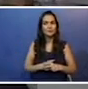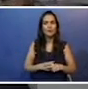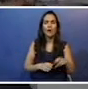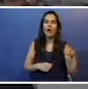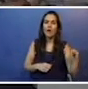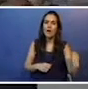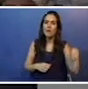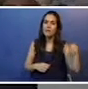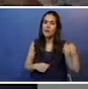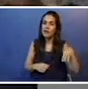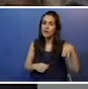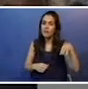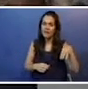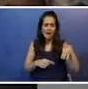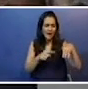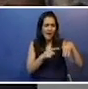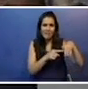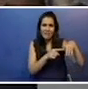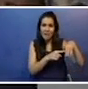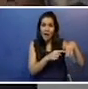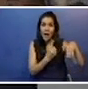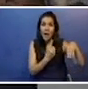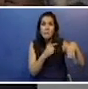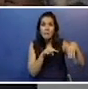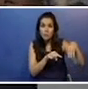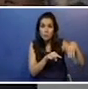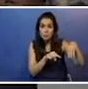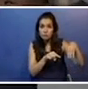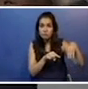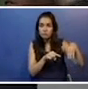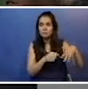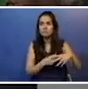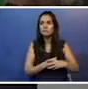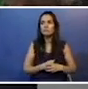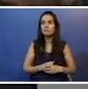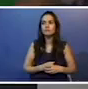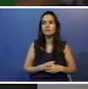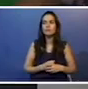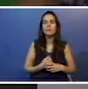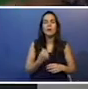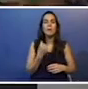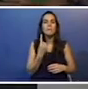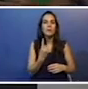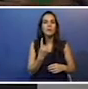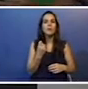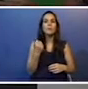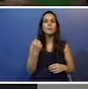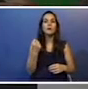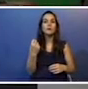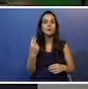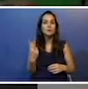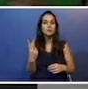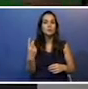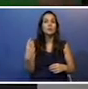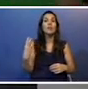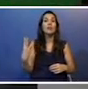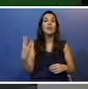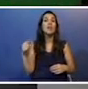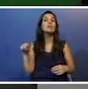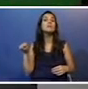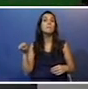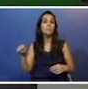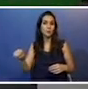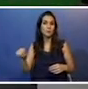MMM, sendo que cada M tem o valor de 1000. Então, 1000 mais 1000, 2000 mais 1000,